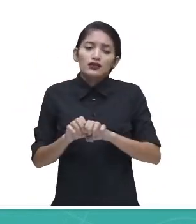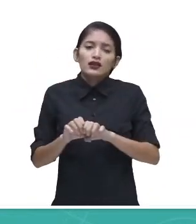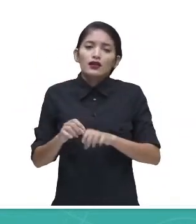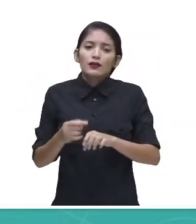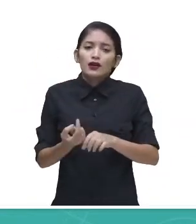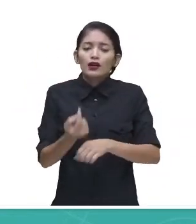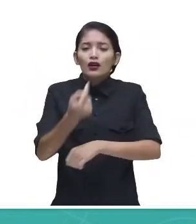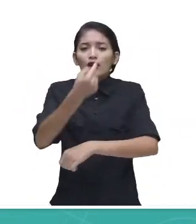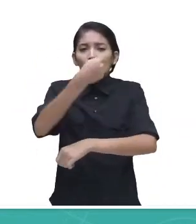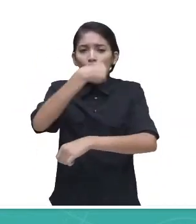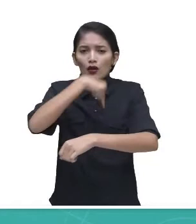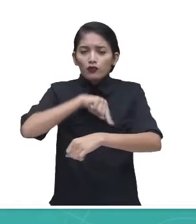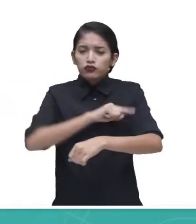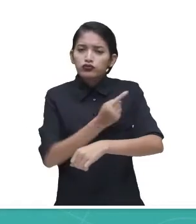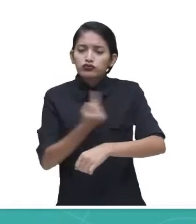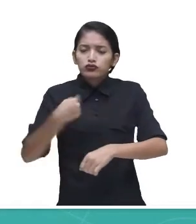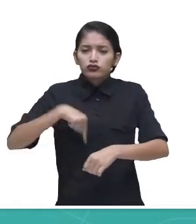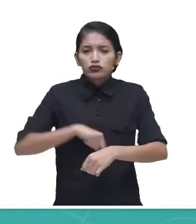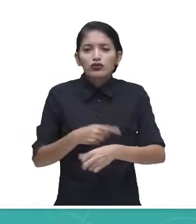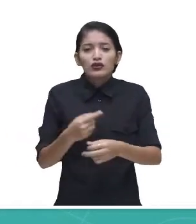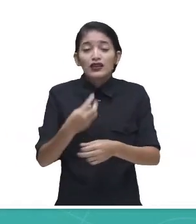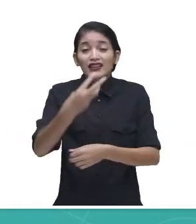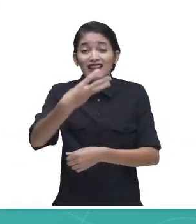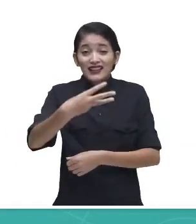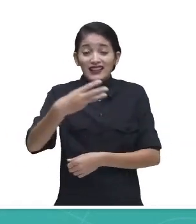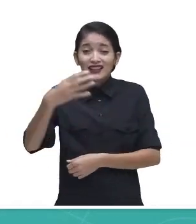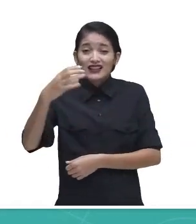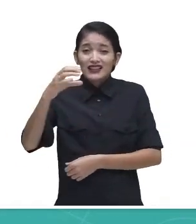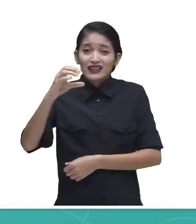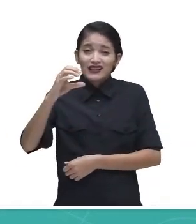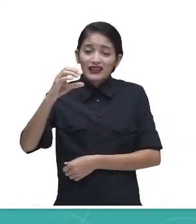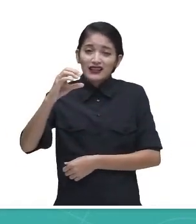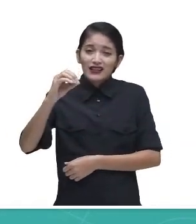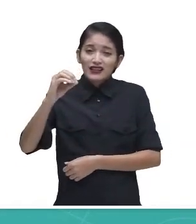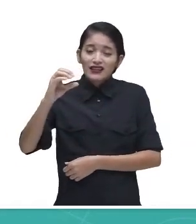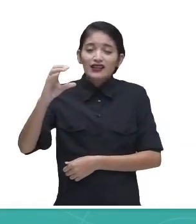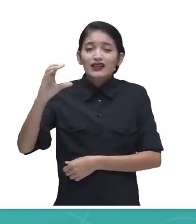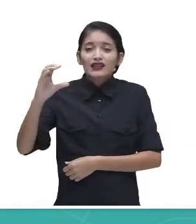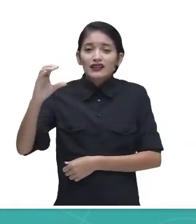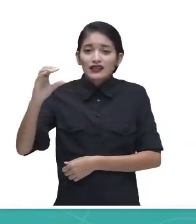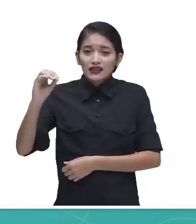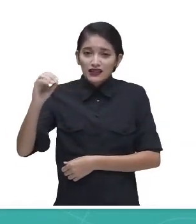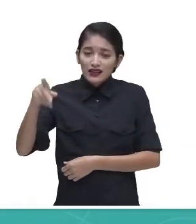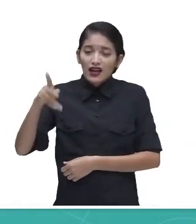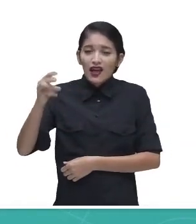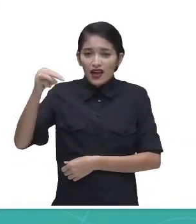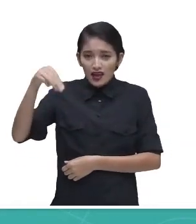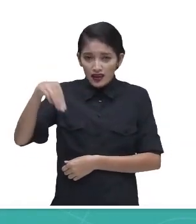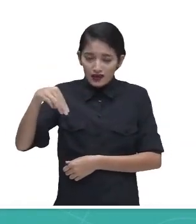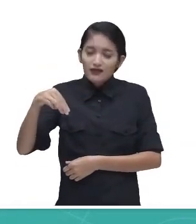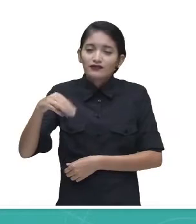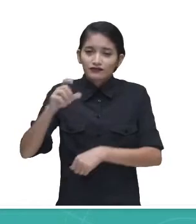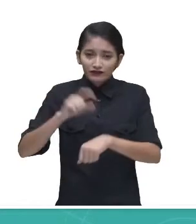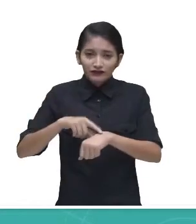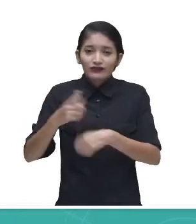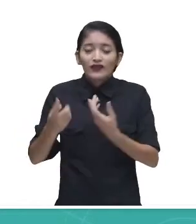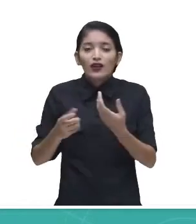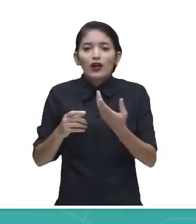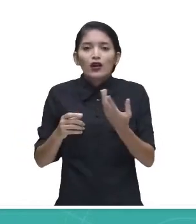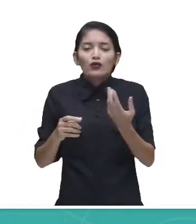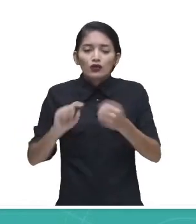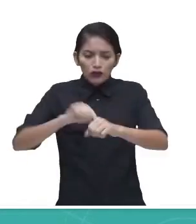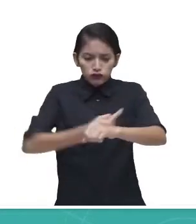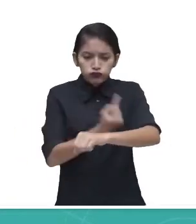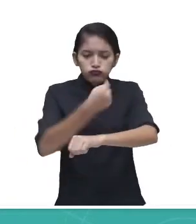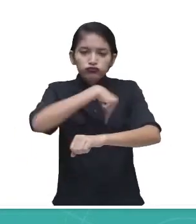O impulso nervoso ele pode ter até pode atingir até 300 km por hora. Então, é uma corrente